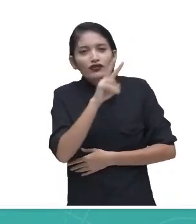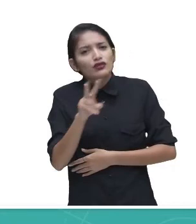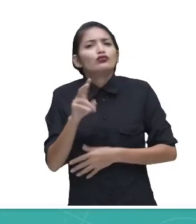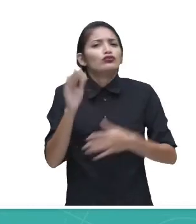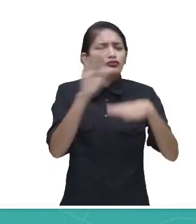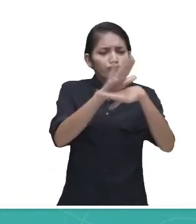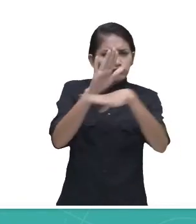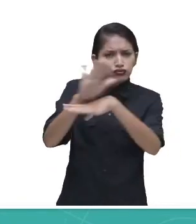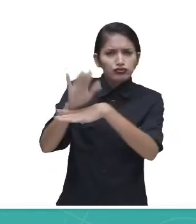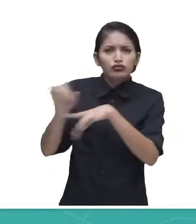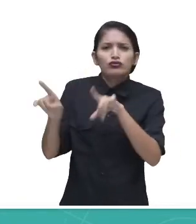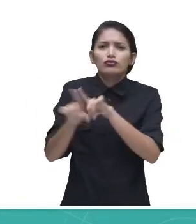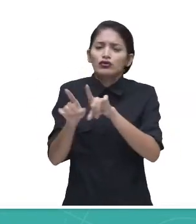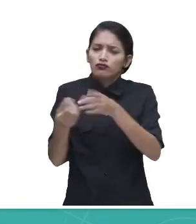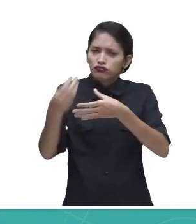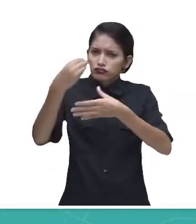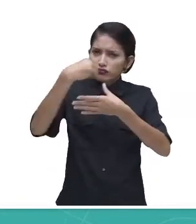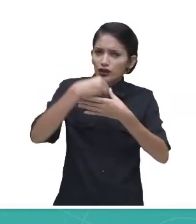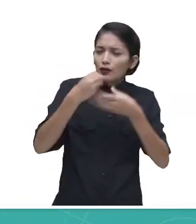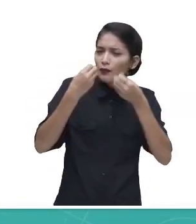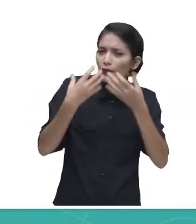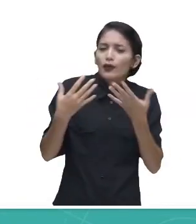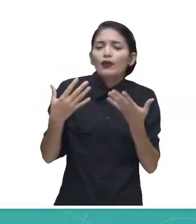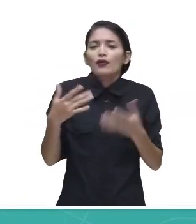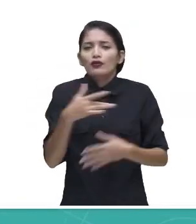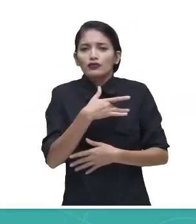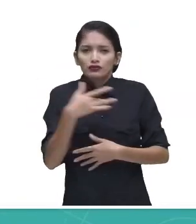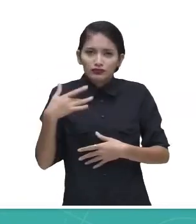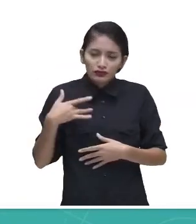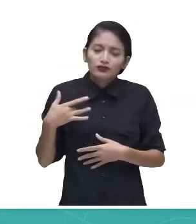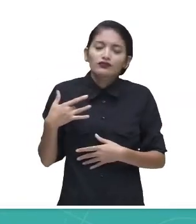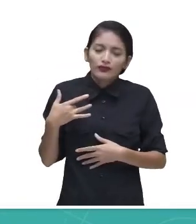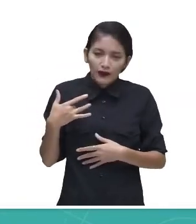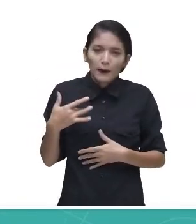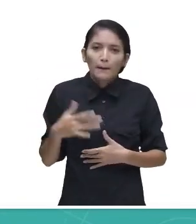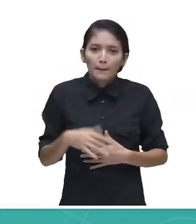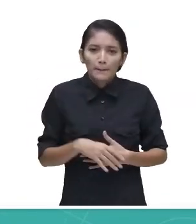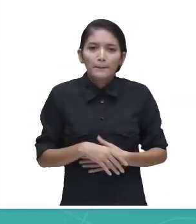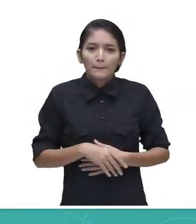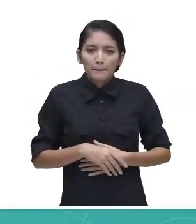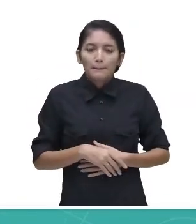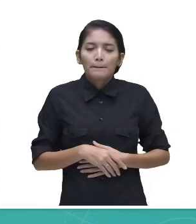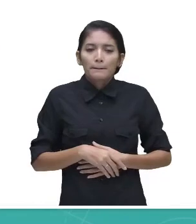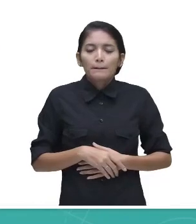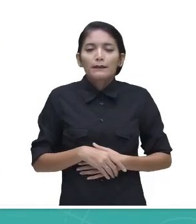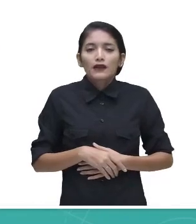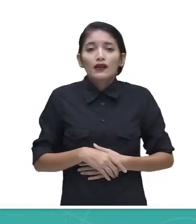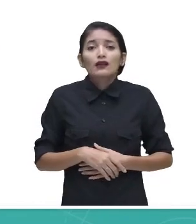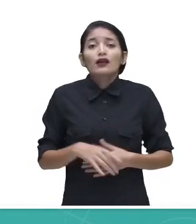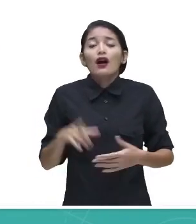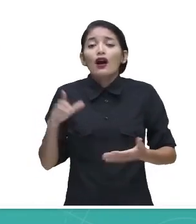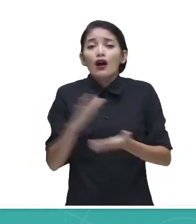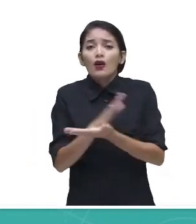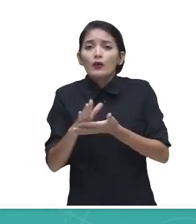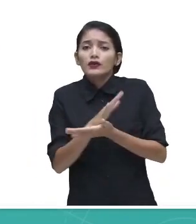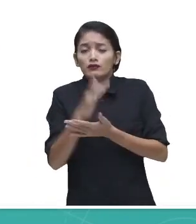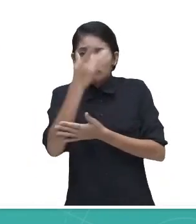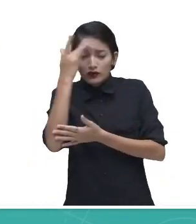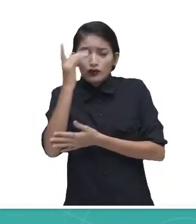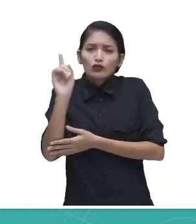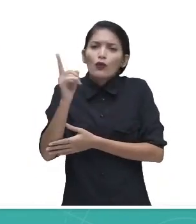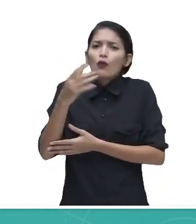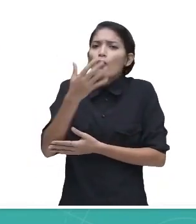bastante. Proteína, sempre, não esquecer ali, proteína, você tem proteína animal, tem pessoas que não comem, mas você tem aí